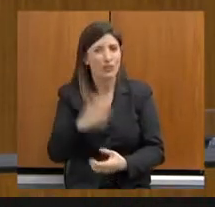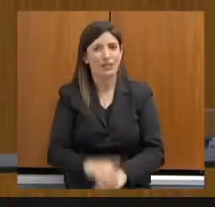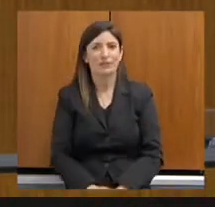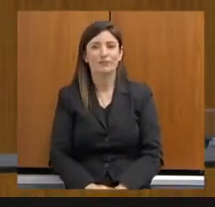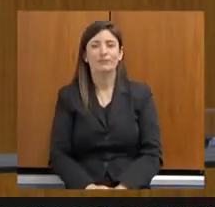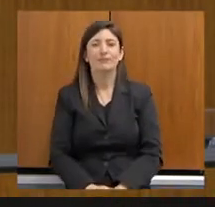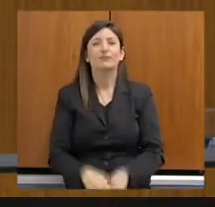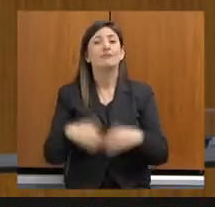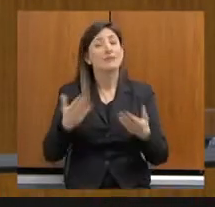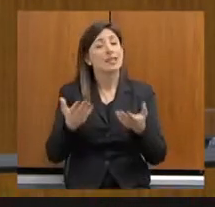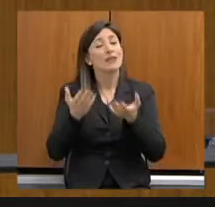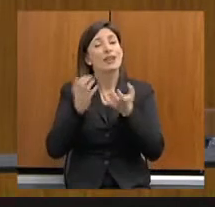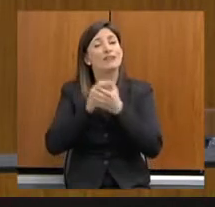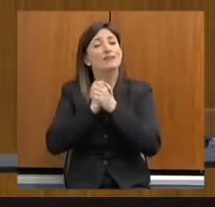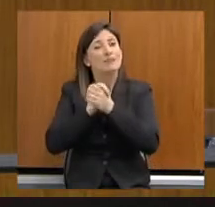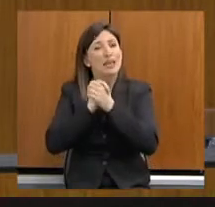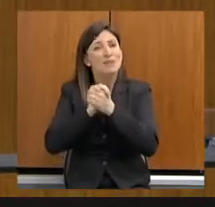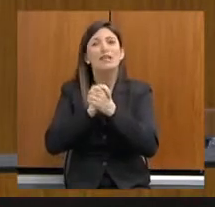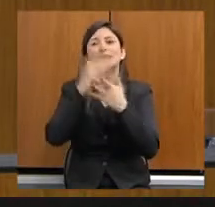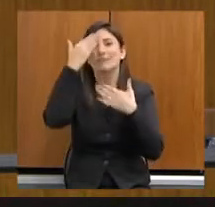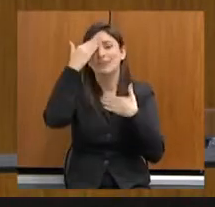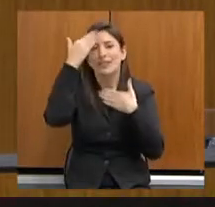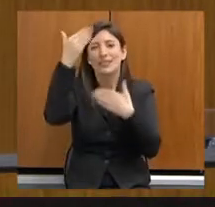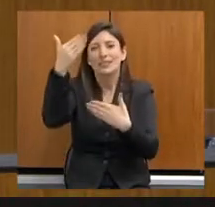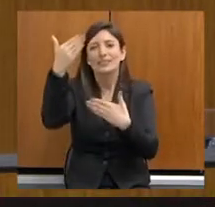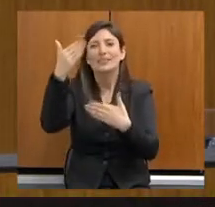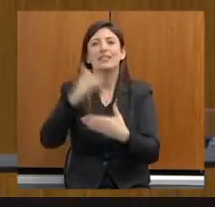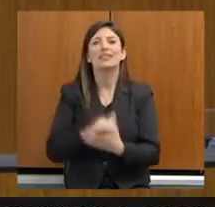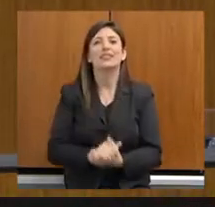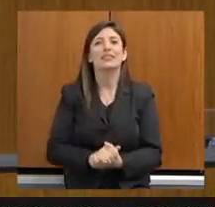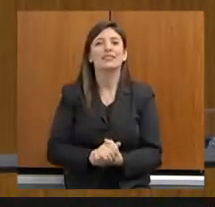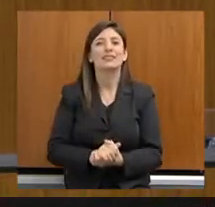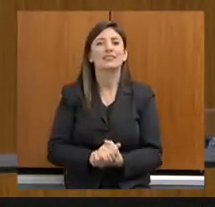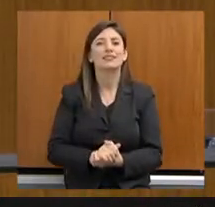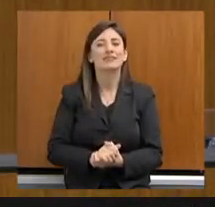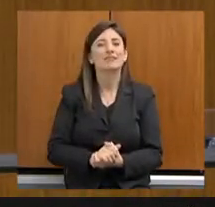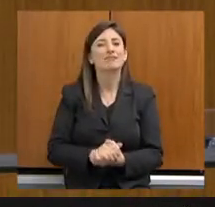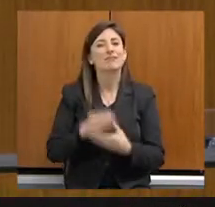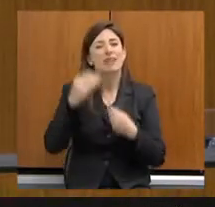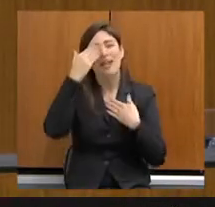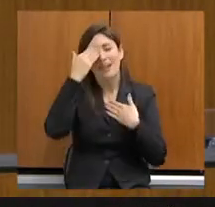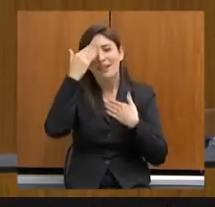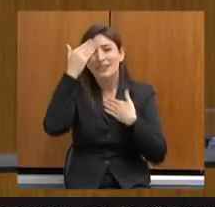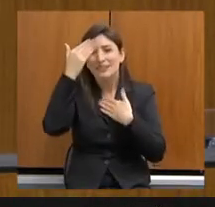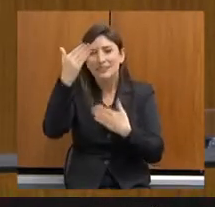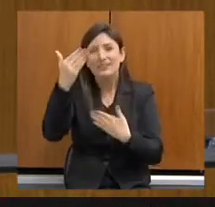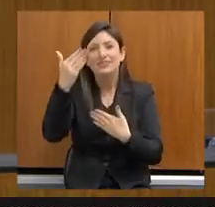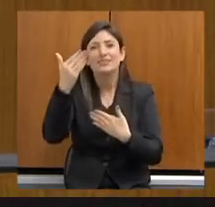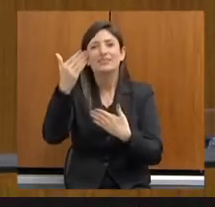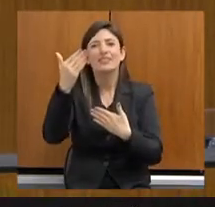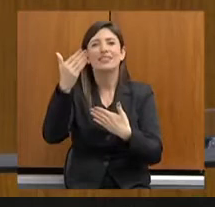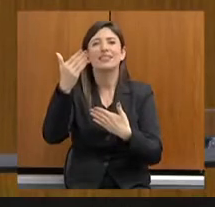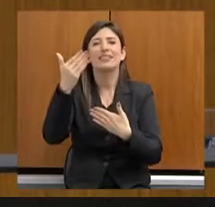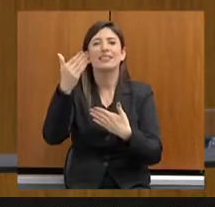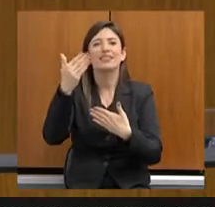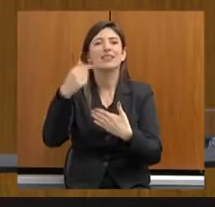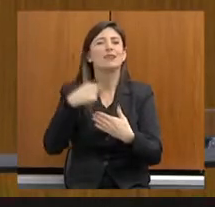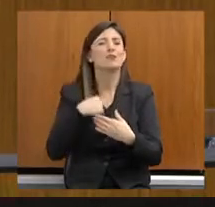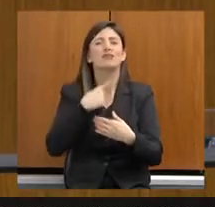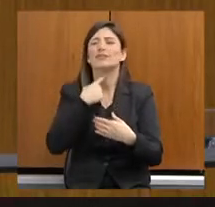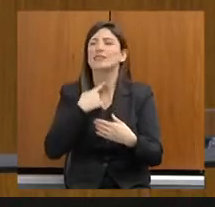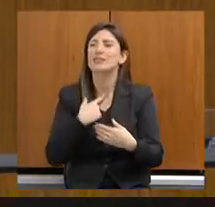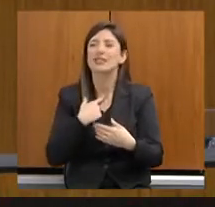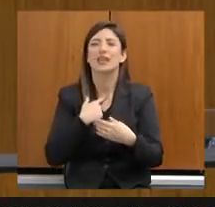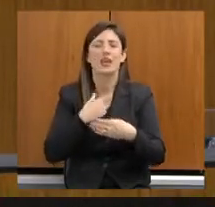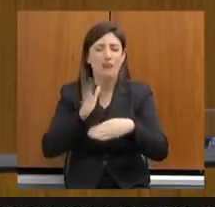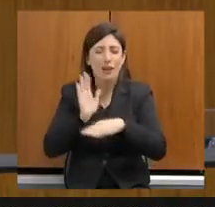limitar os meus parabéns meus agradecimentos É nesse desejo de poder transformar esse grande estado de